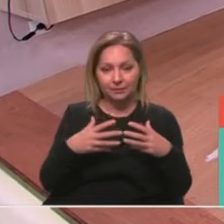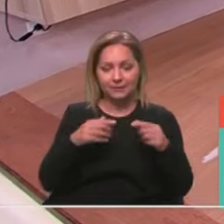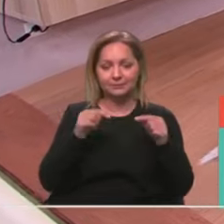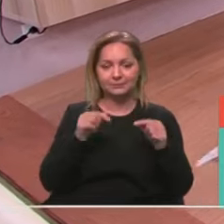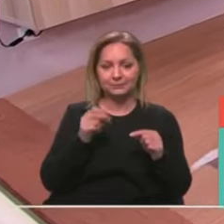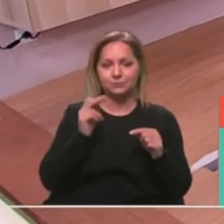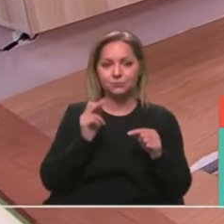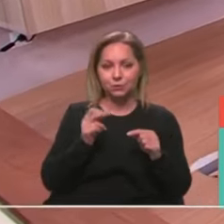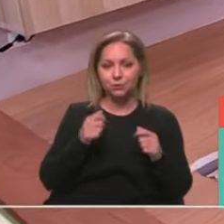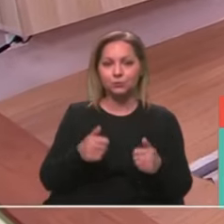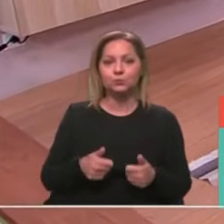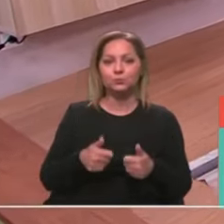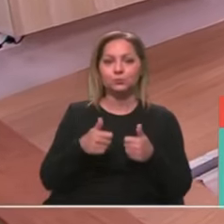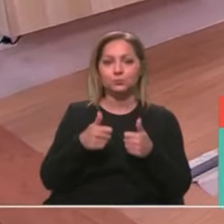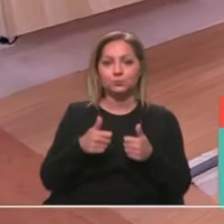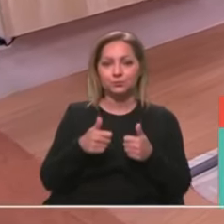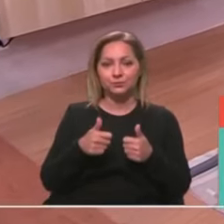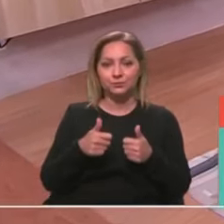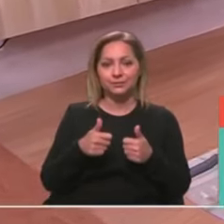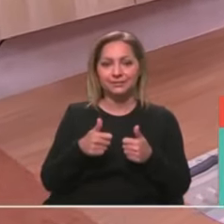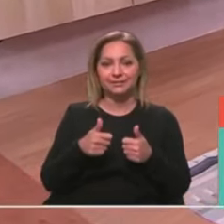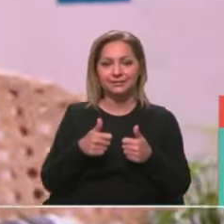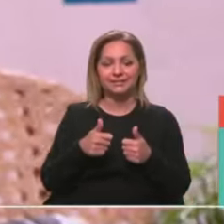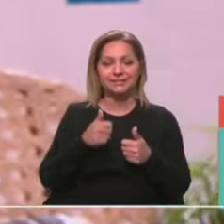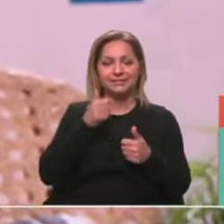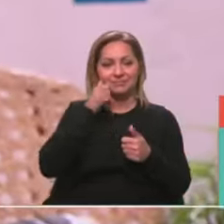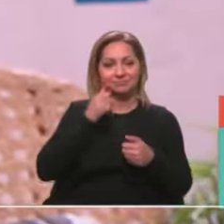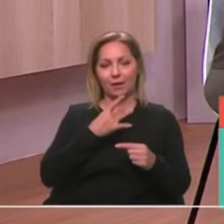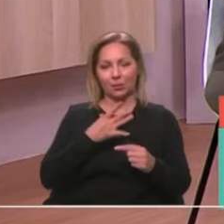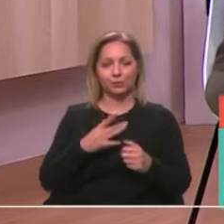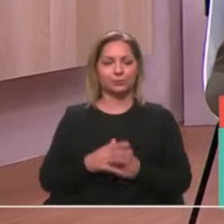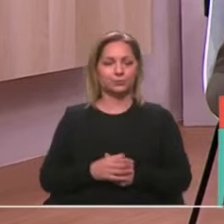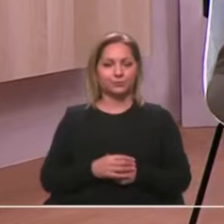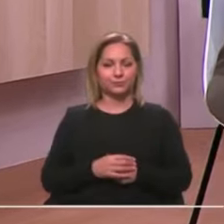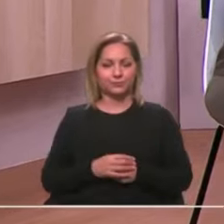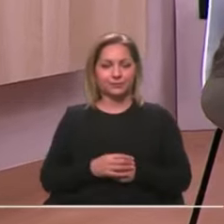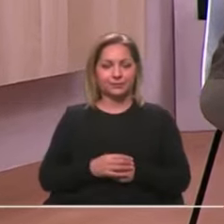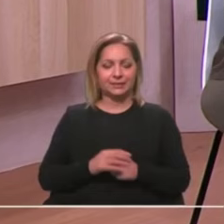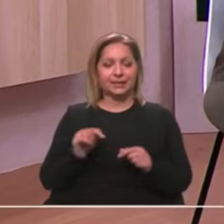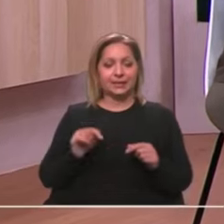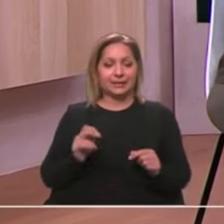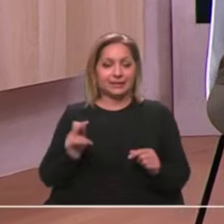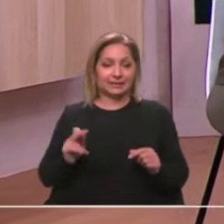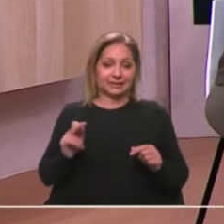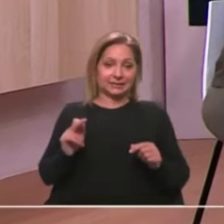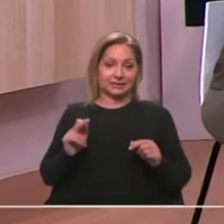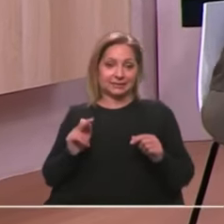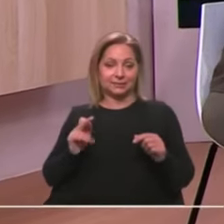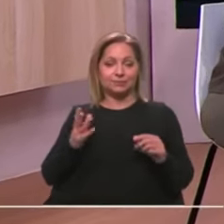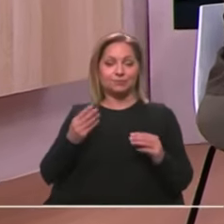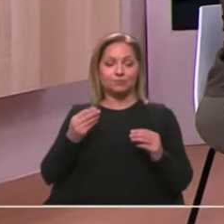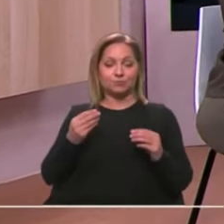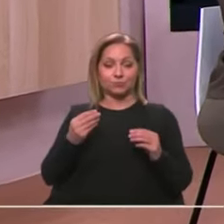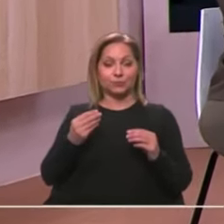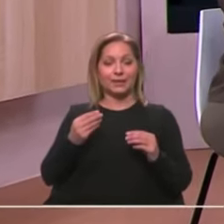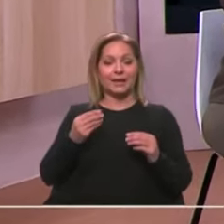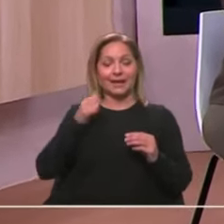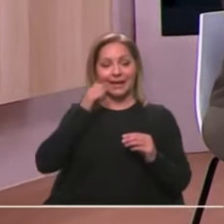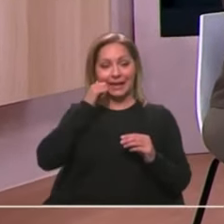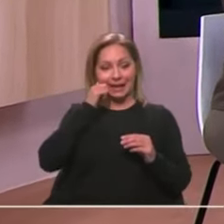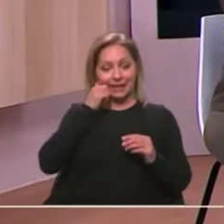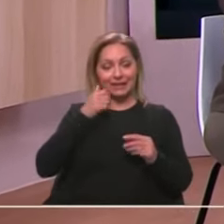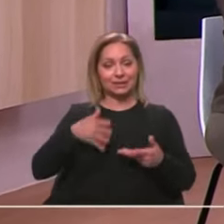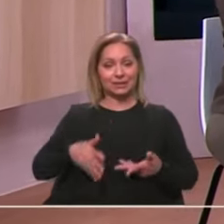muito propício e os nascidos no mês de julho vão estar muito assim. Este ano vão ser muito desafiados os nascidos no mês de